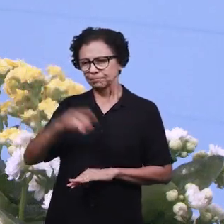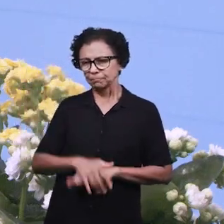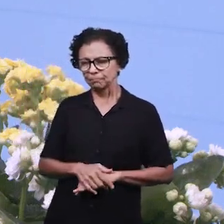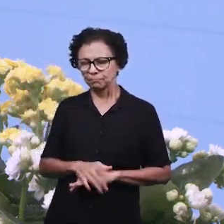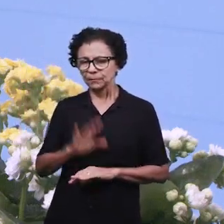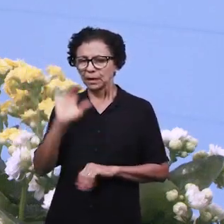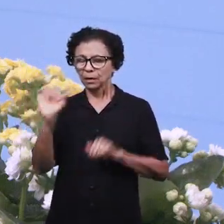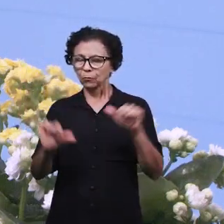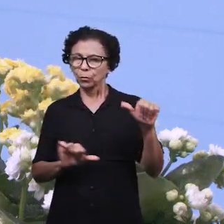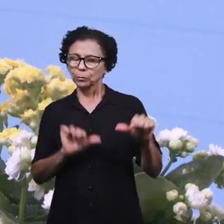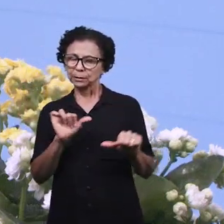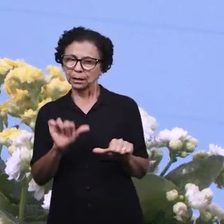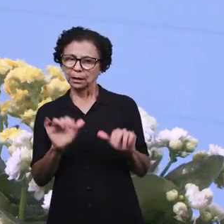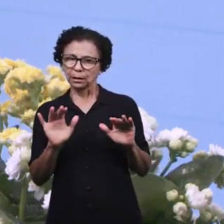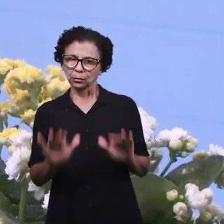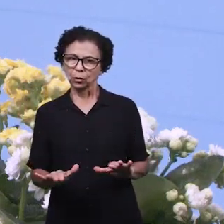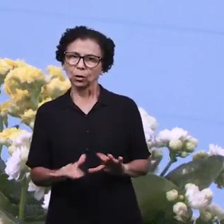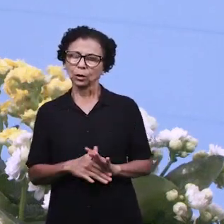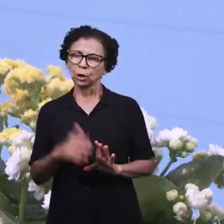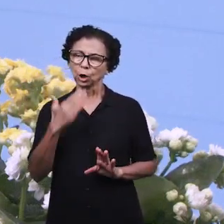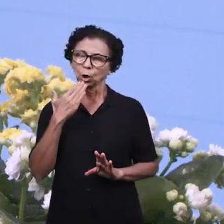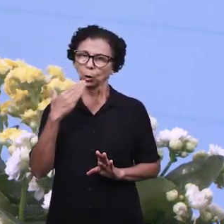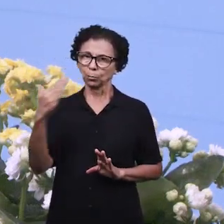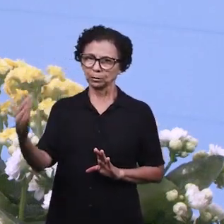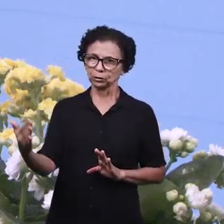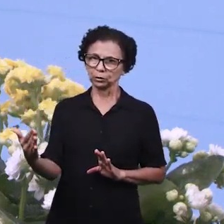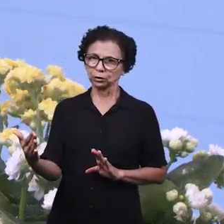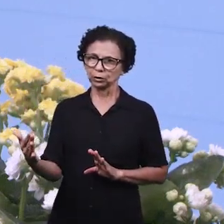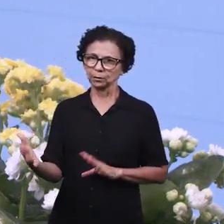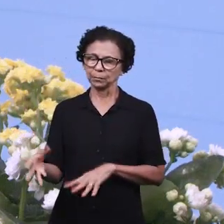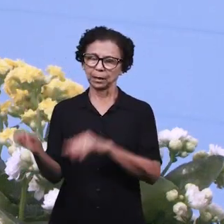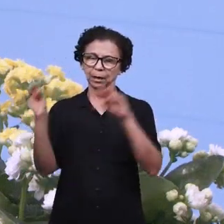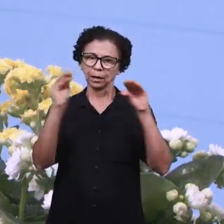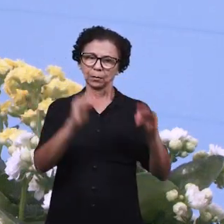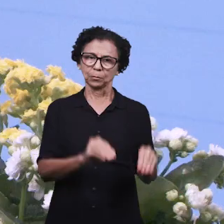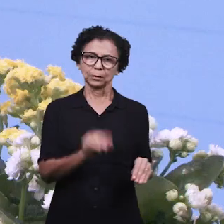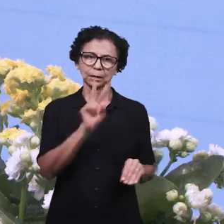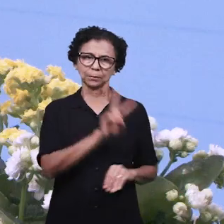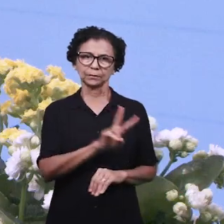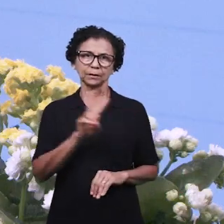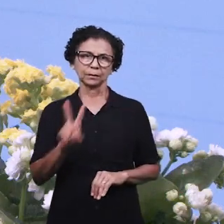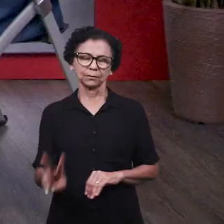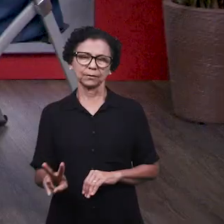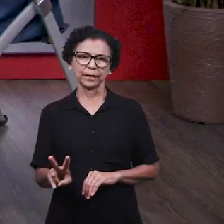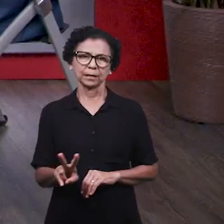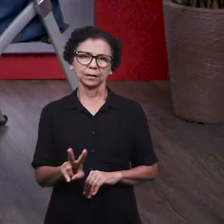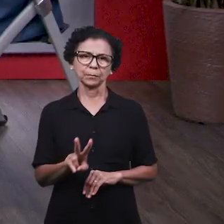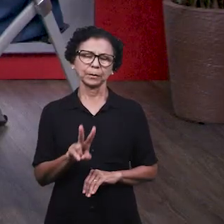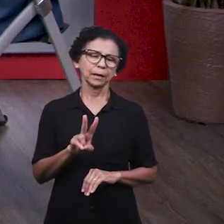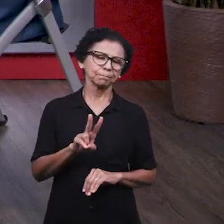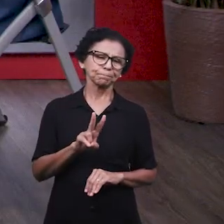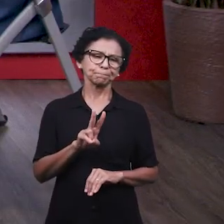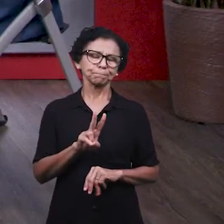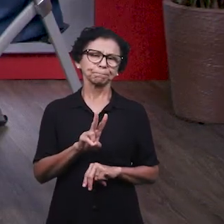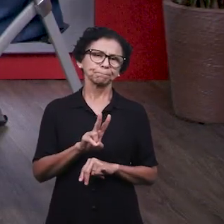pedir uma remoção para a vara da infância, já em Vila Velha, já estava removida para Vila Velha. Sim. Chegando lá, eu fiquei, assim, muito